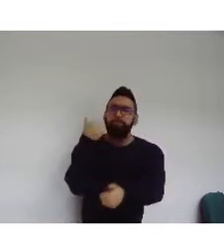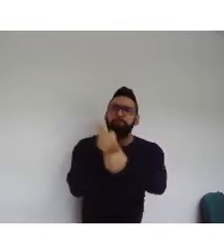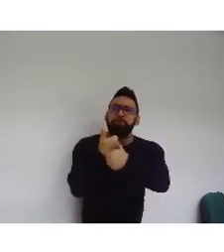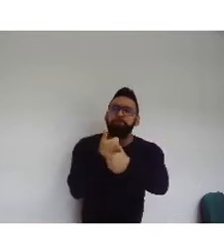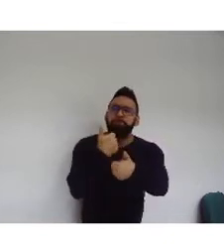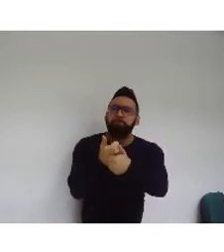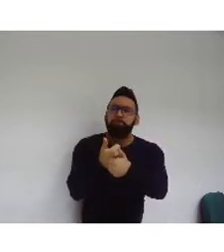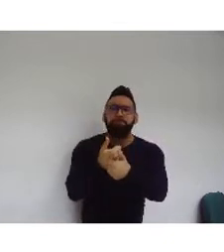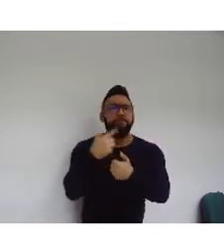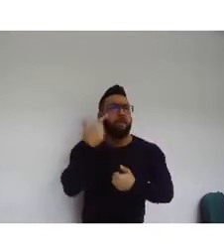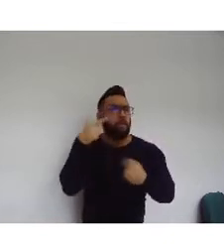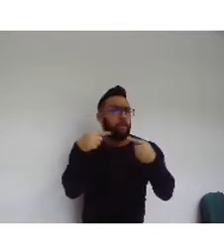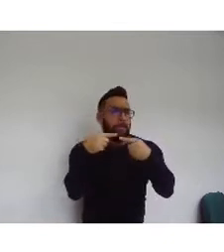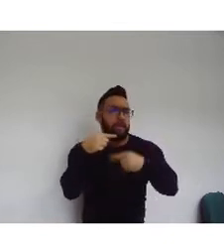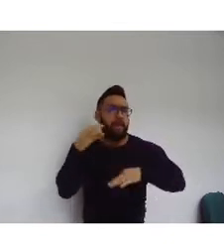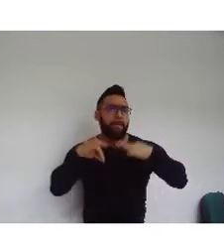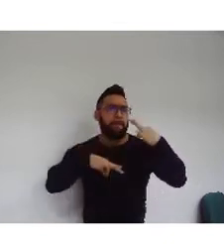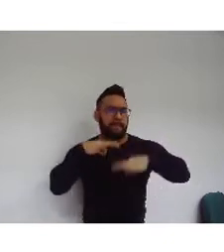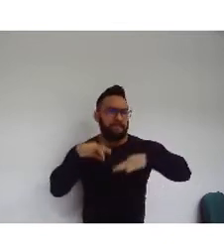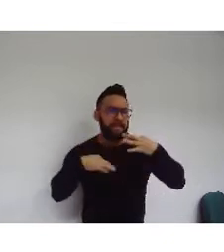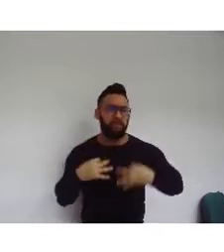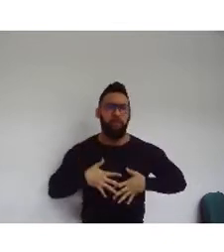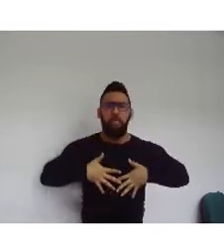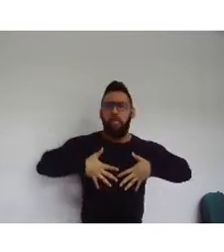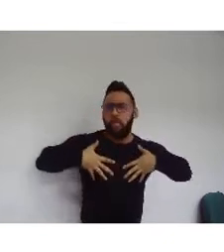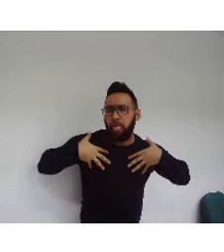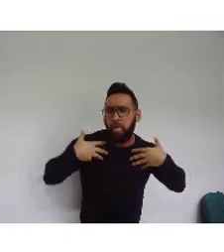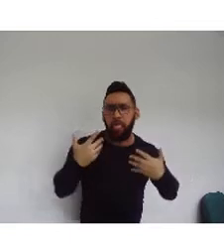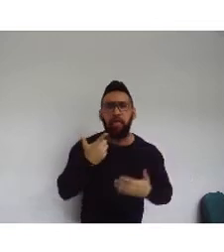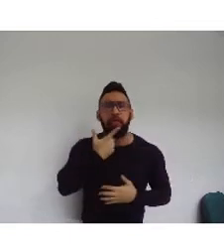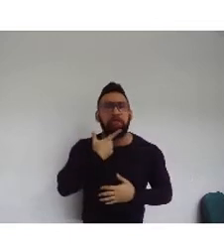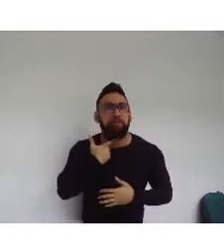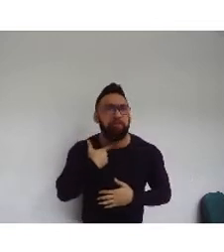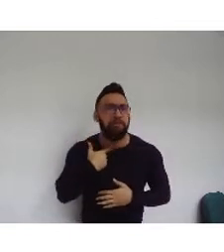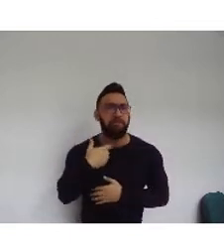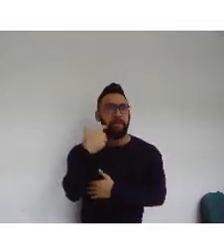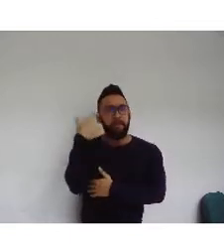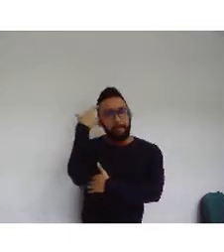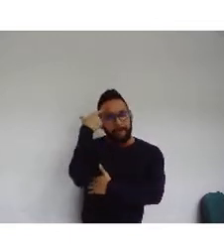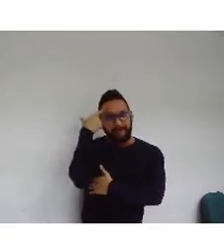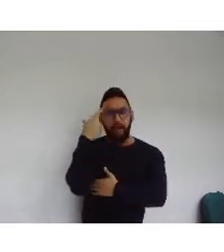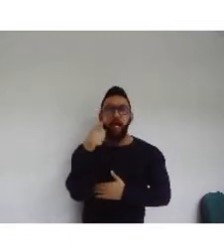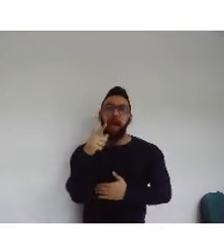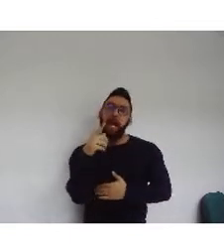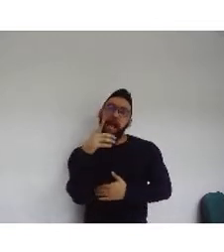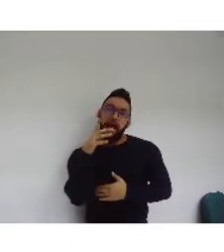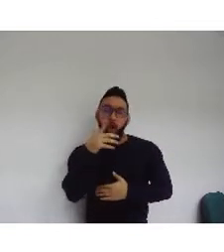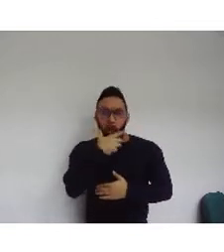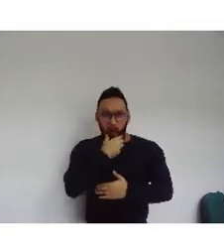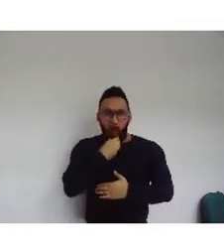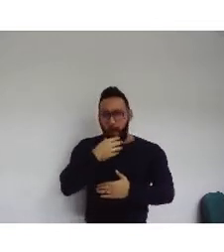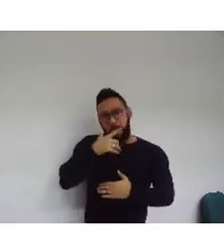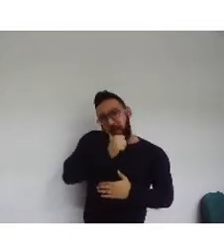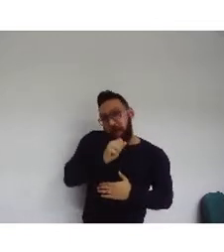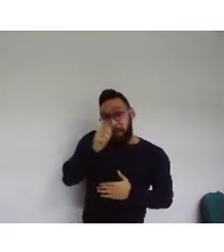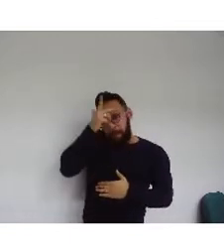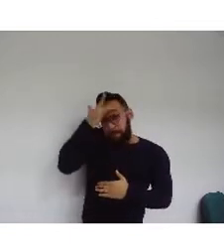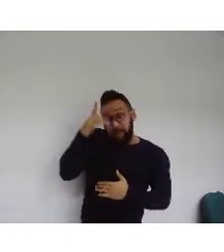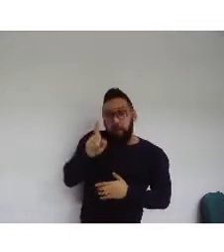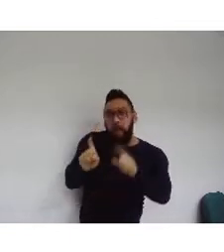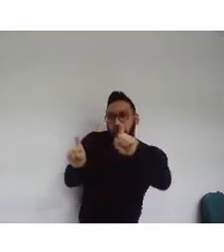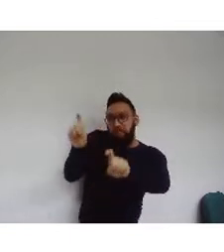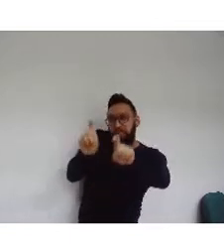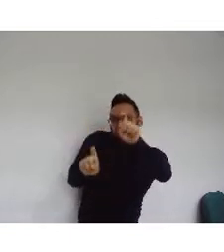prazer sexual, né? Seria a beleza do lugar que teria levado o grafiteiro a se inspirar na escolha do